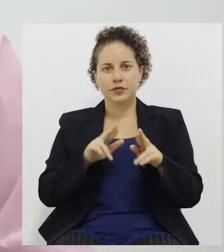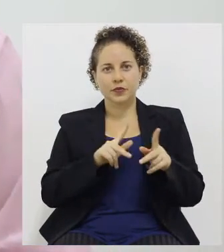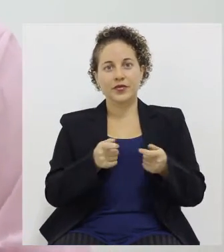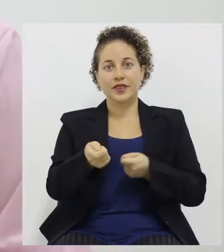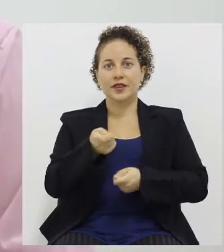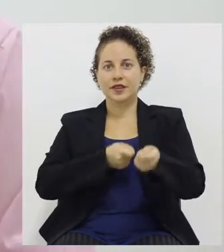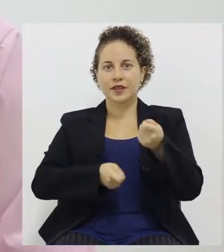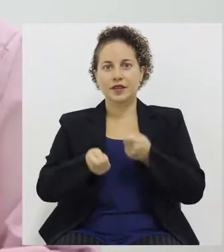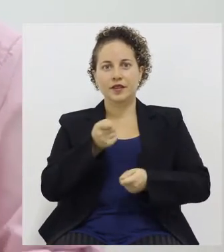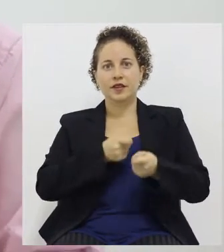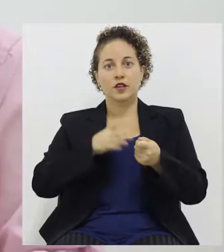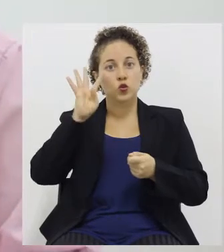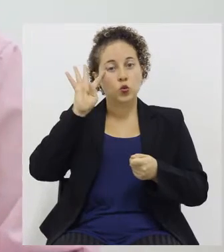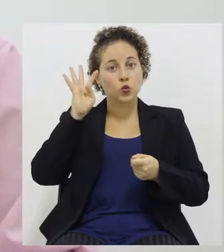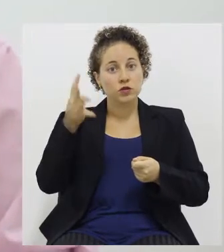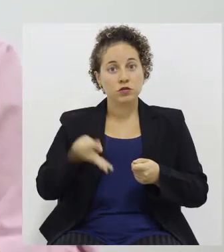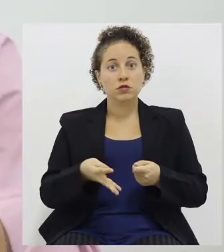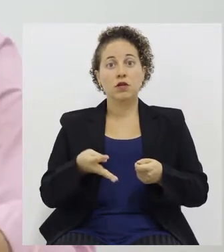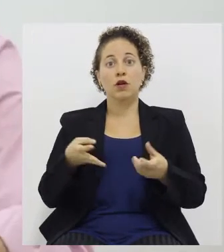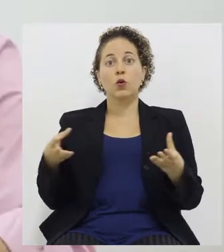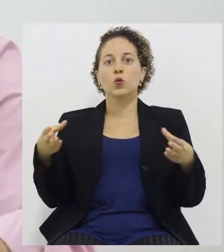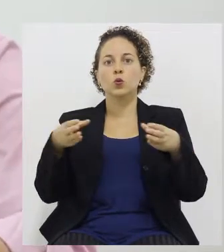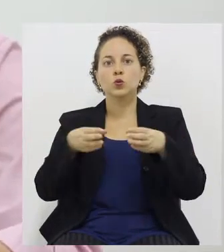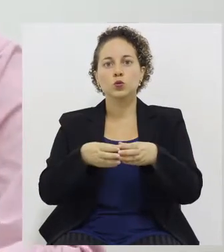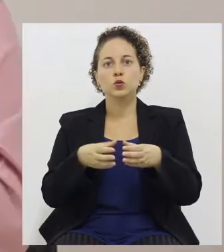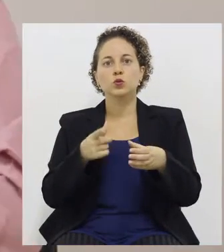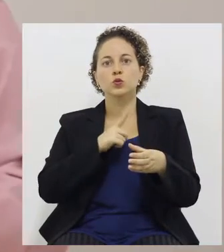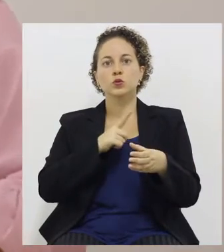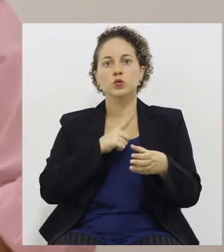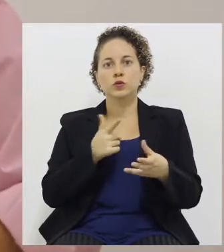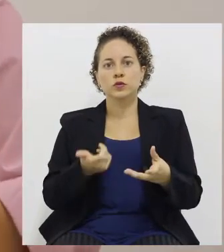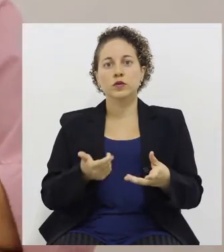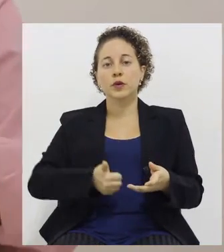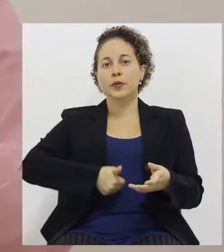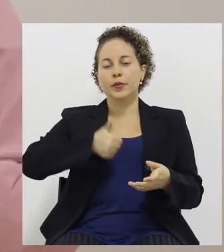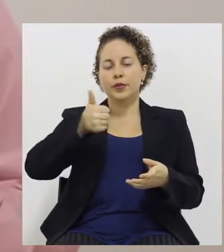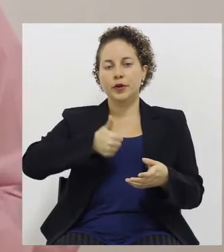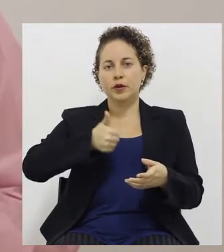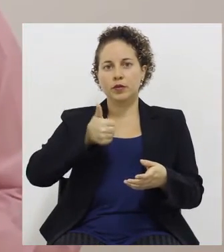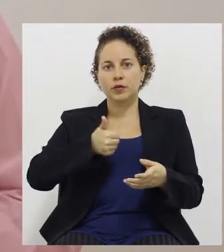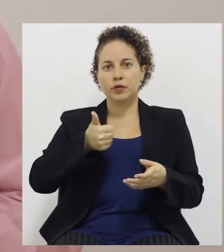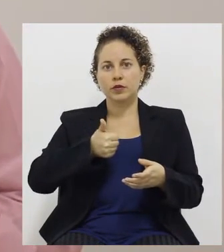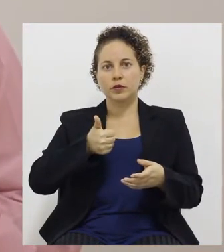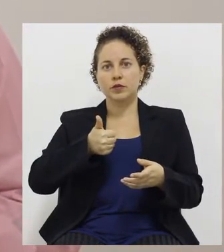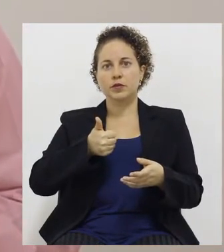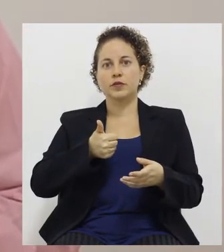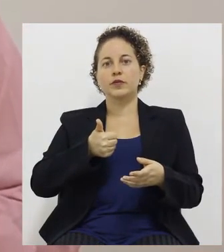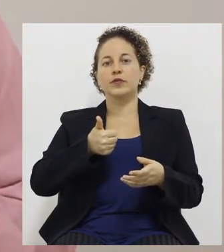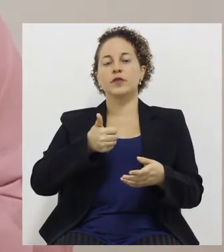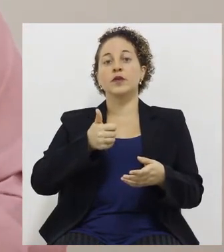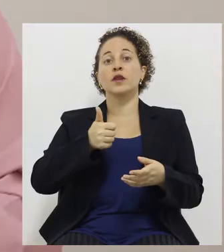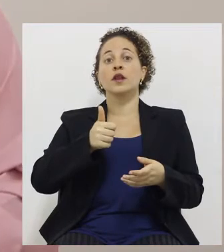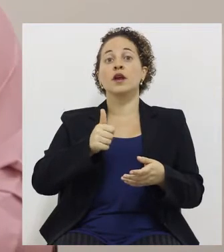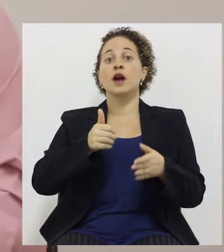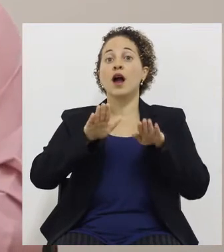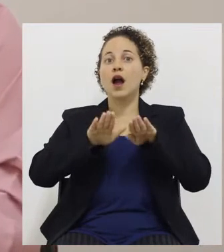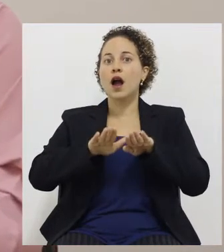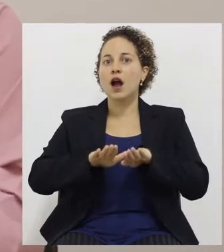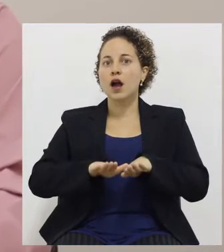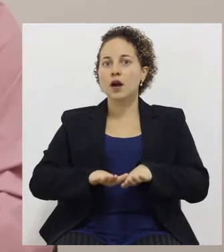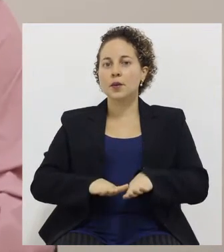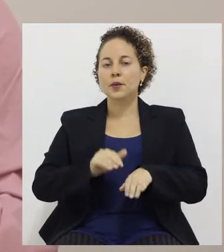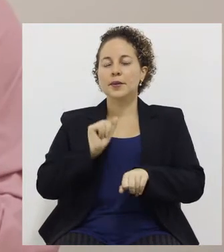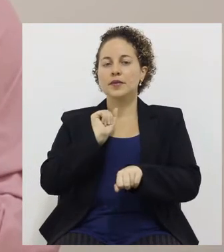distintos de administrar é a solução integrativa de problemas. Vamos ver cada um deles? O primeiro deles é a acomodação.